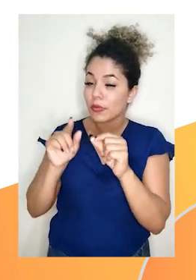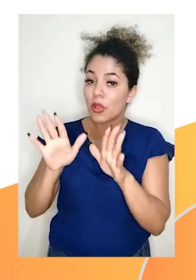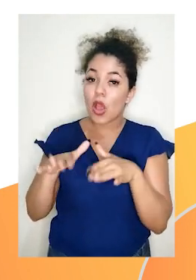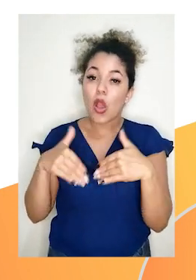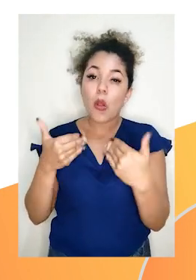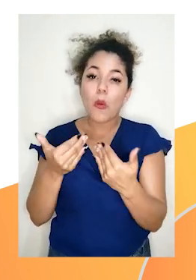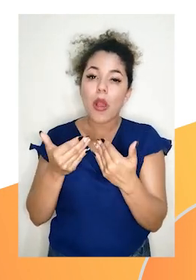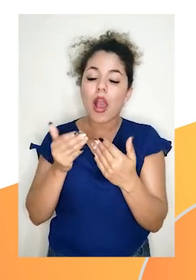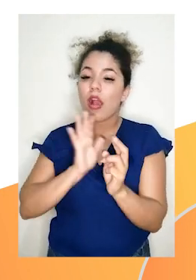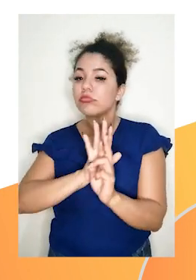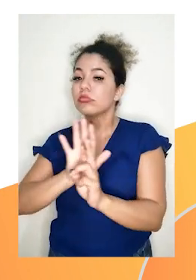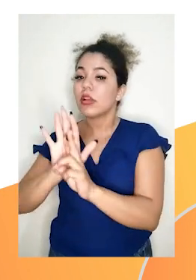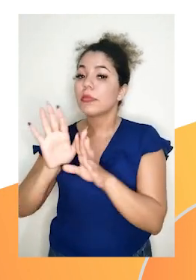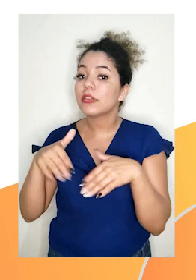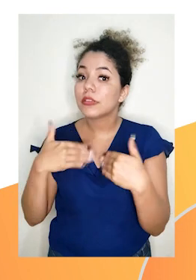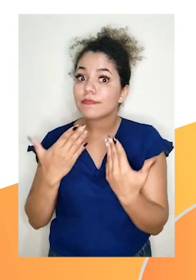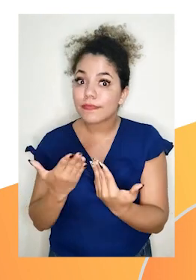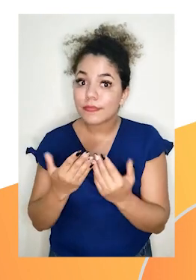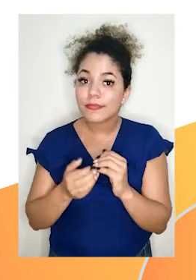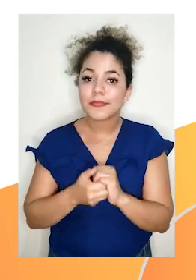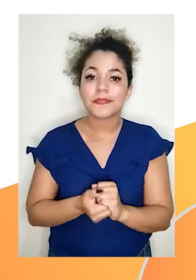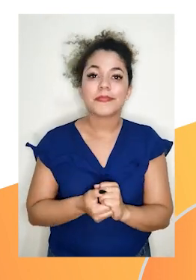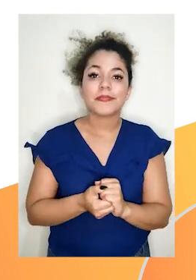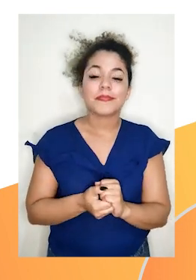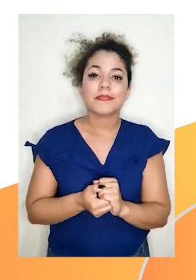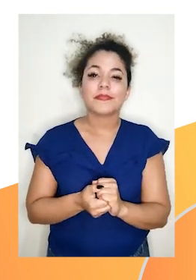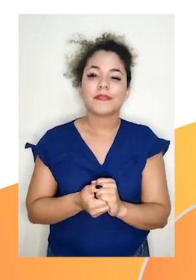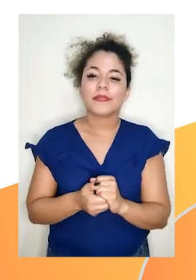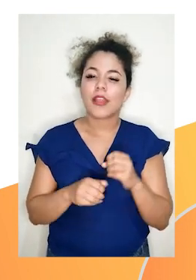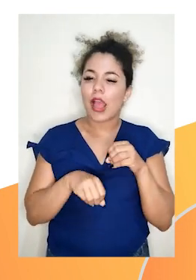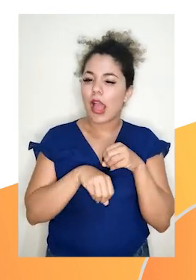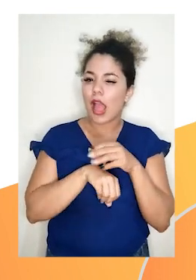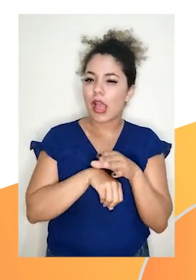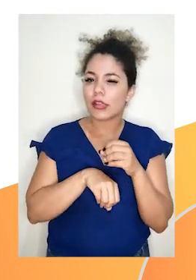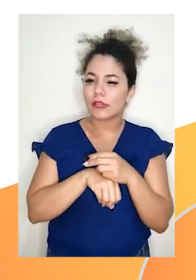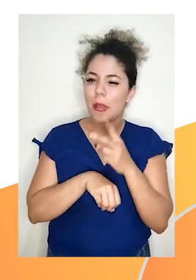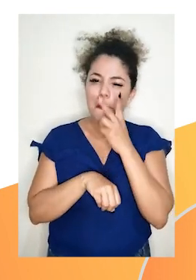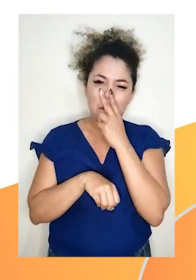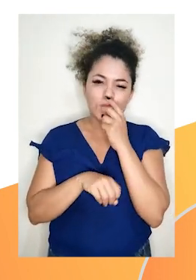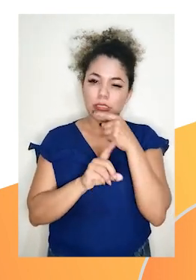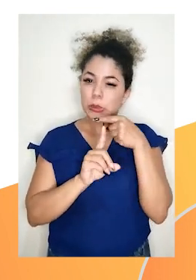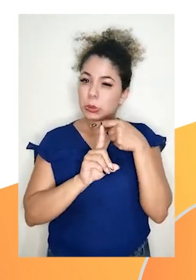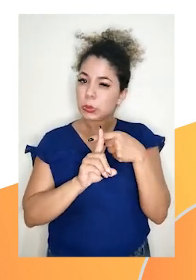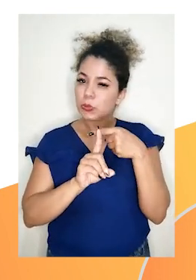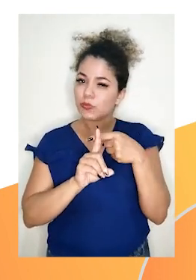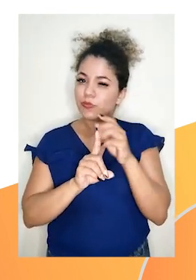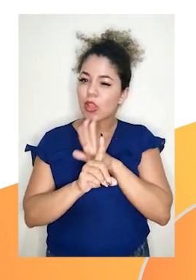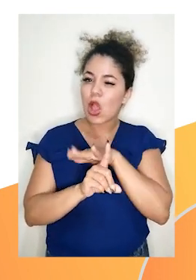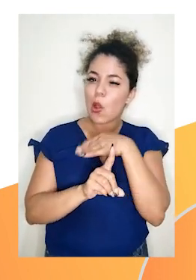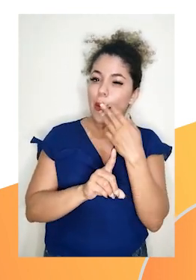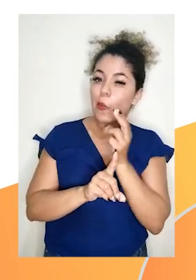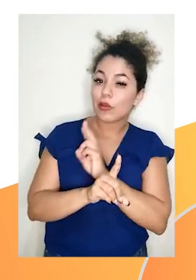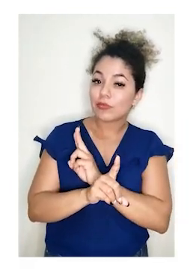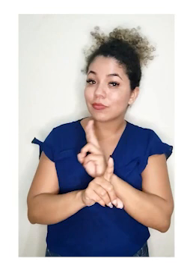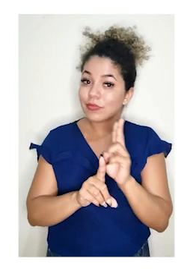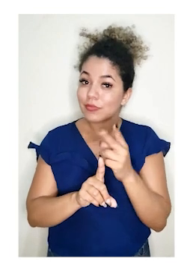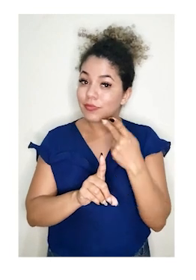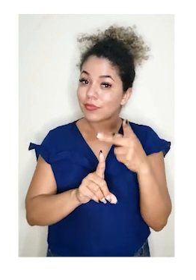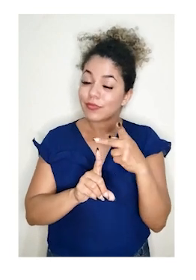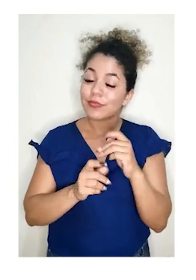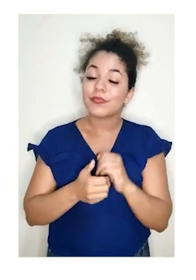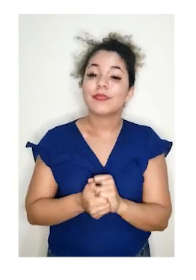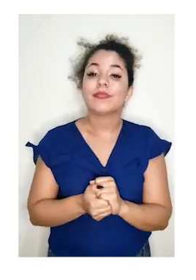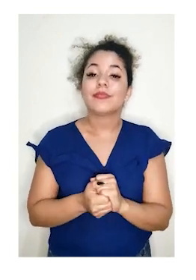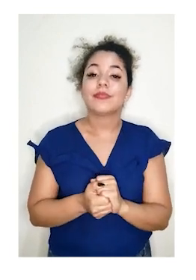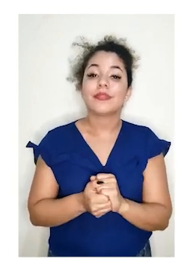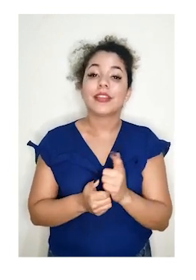constelação que está aqui representada? Olha, dica, em formato de cruz. Quem é essa constelação? Aqui